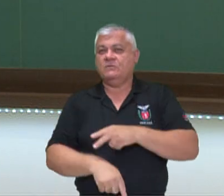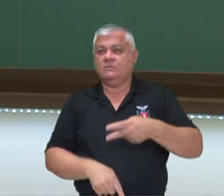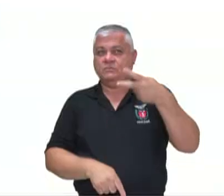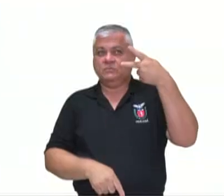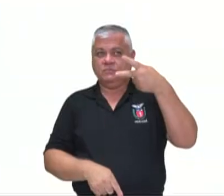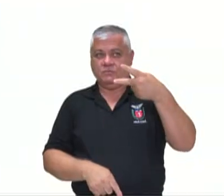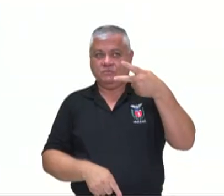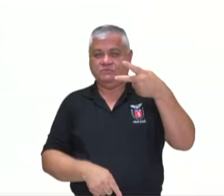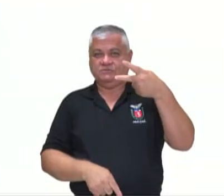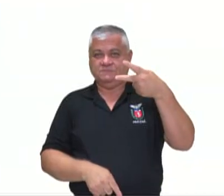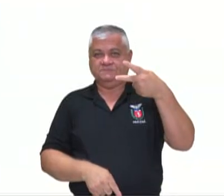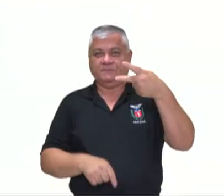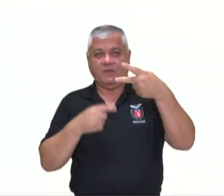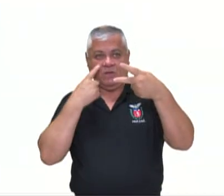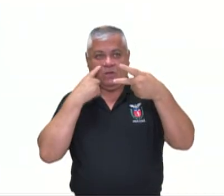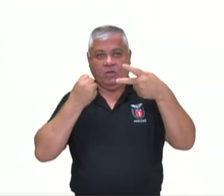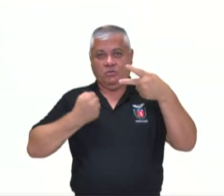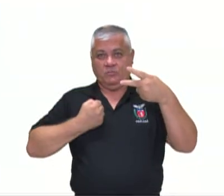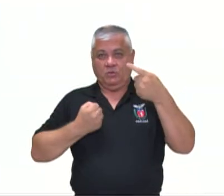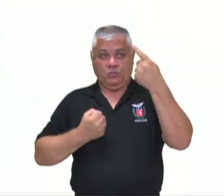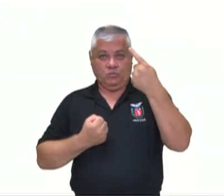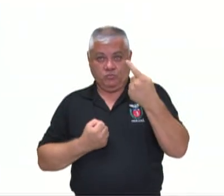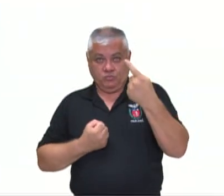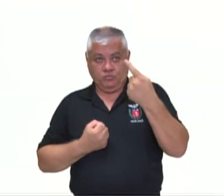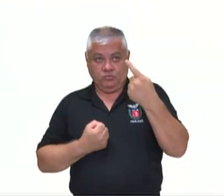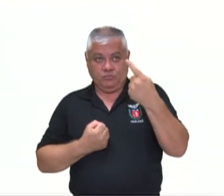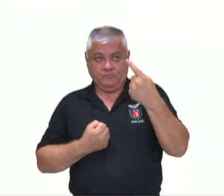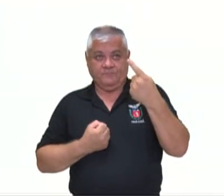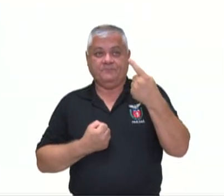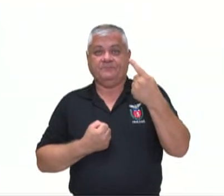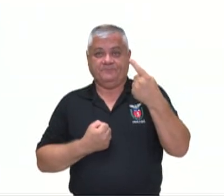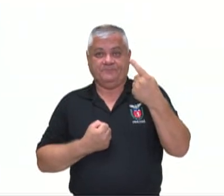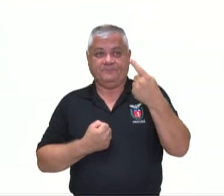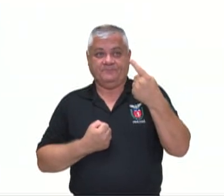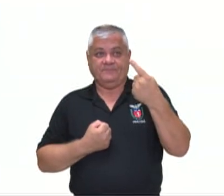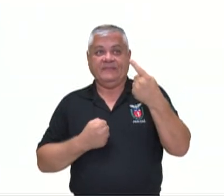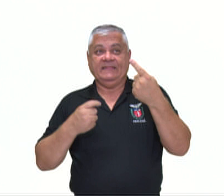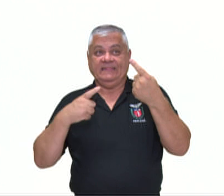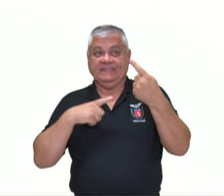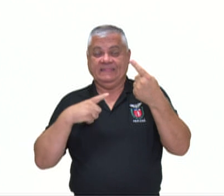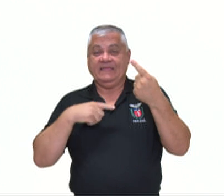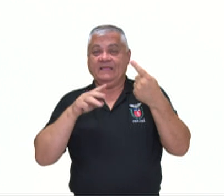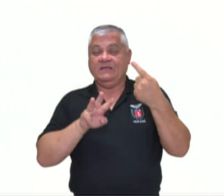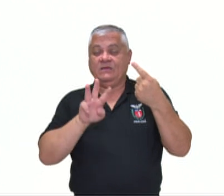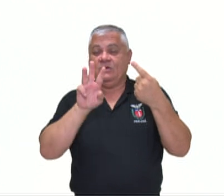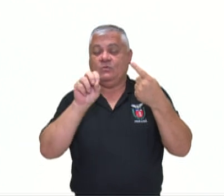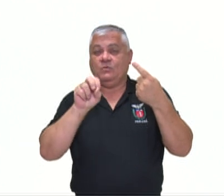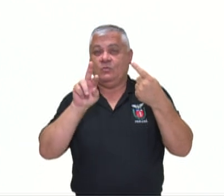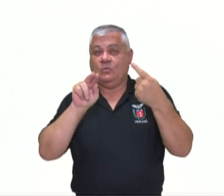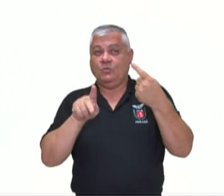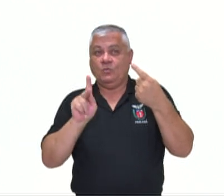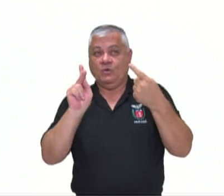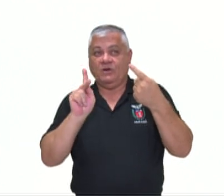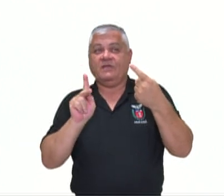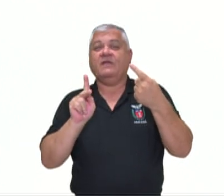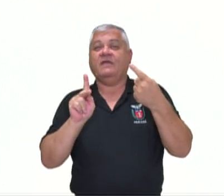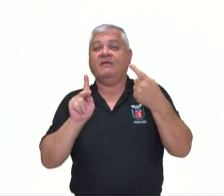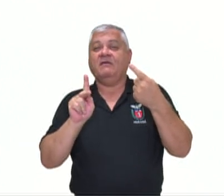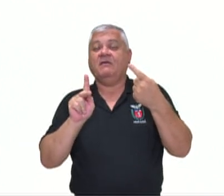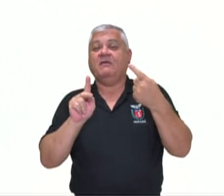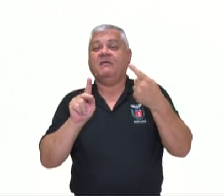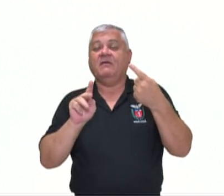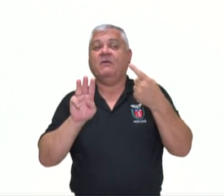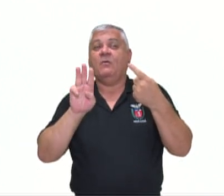We near the station. Então temos work, works e working. E na segunda pergunta, Pete breakfast